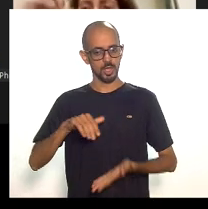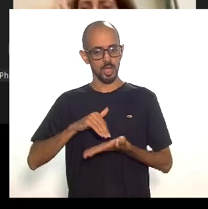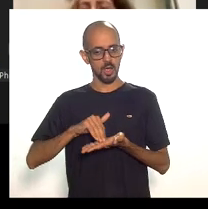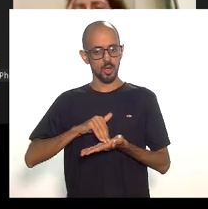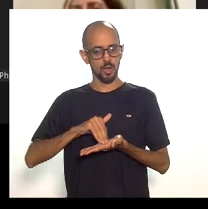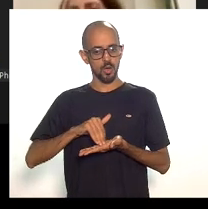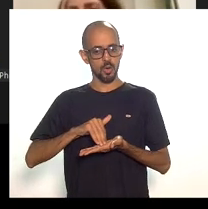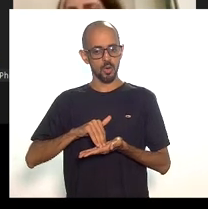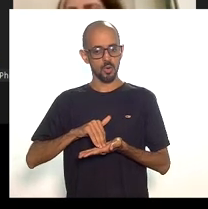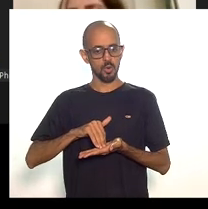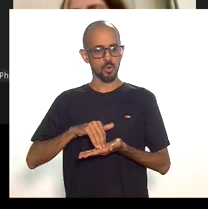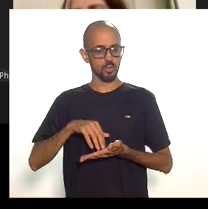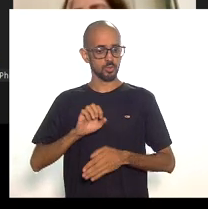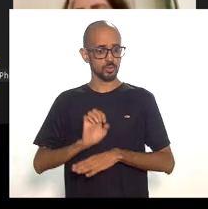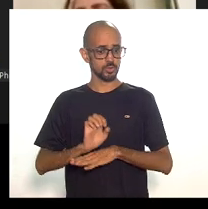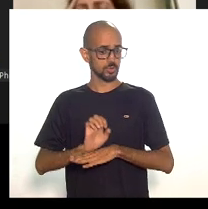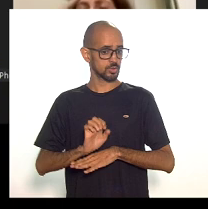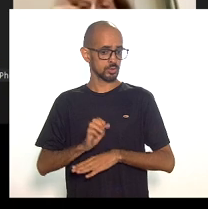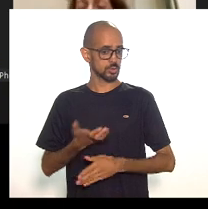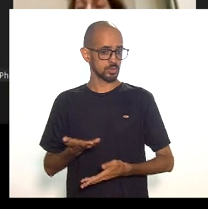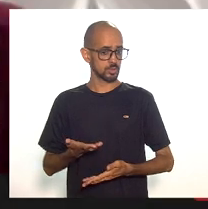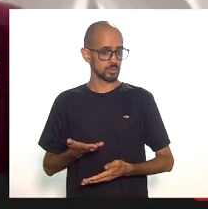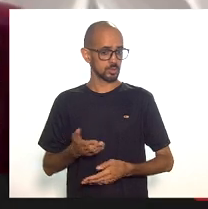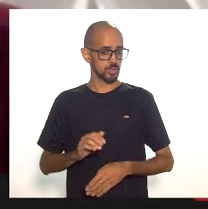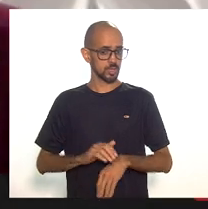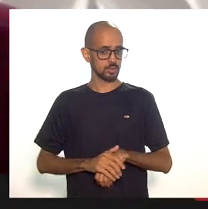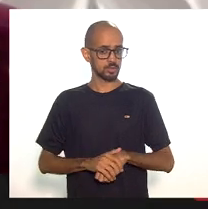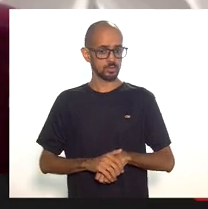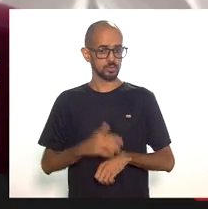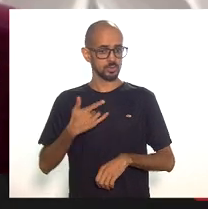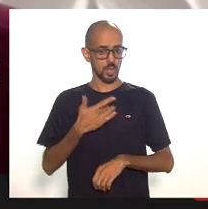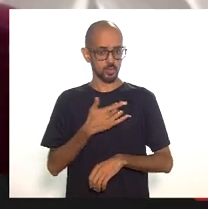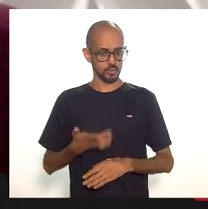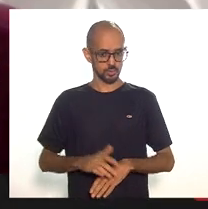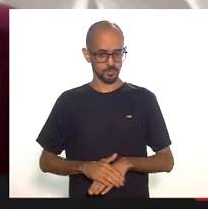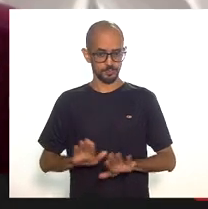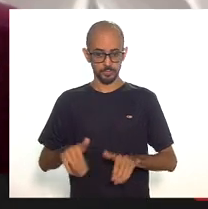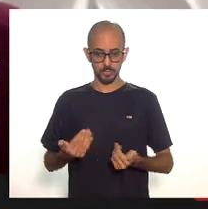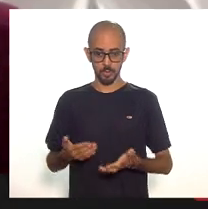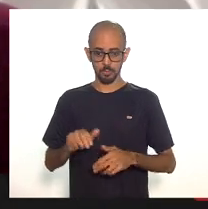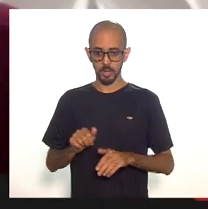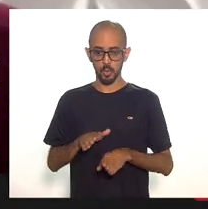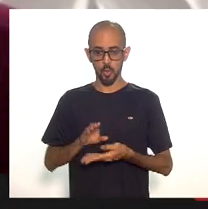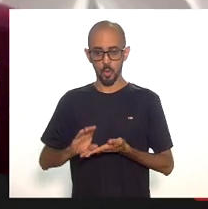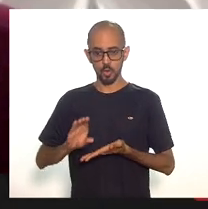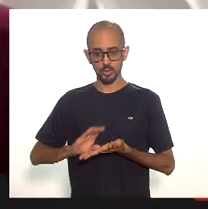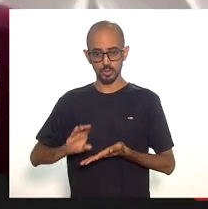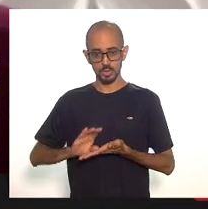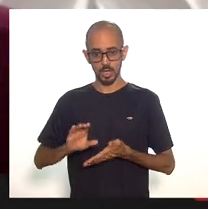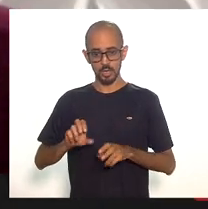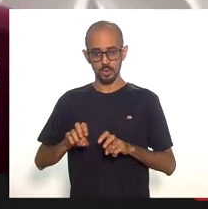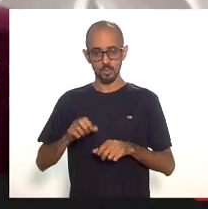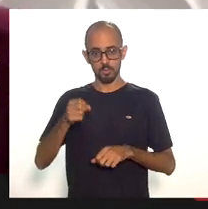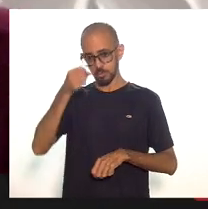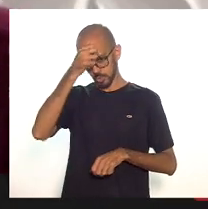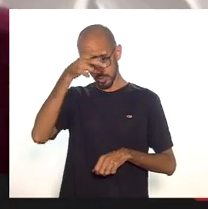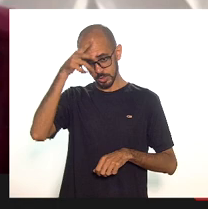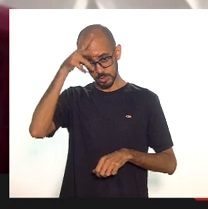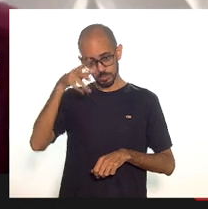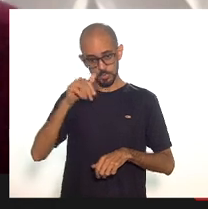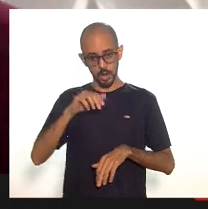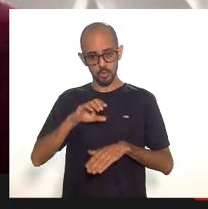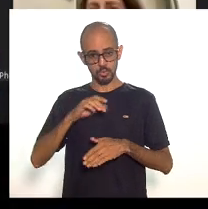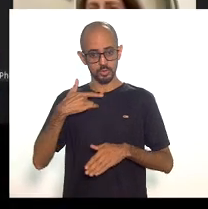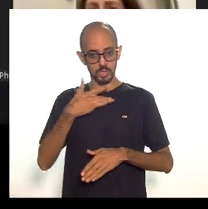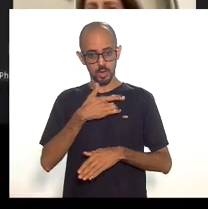saúde. Obrigada, doutora. Obrigada. Pelo Conselho Municipal de Saúde, a presidente Maria de Fátima Gustavo